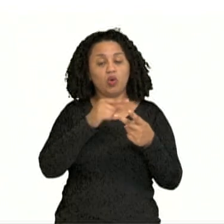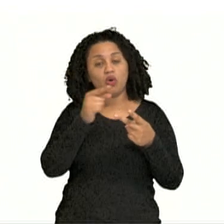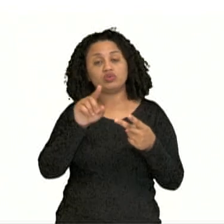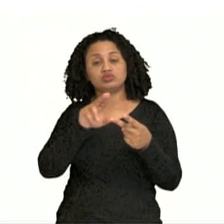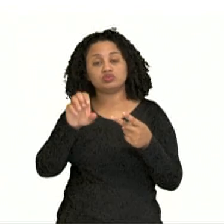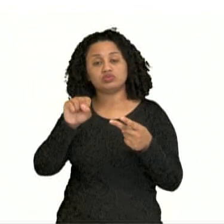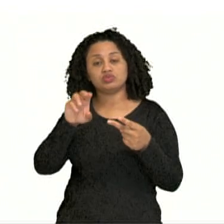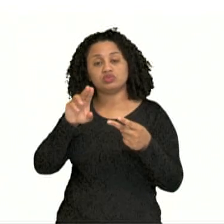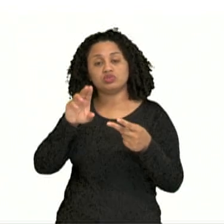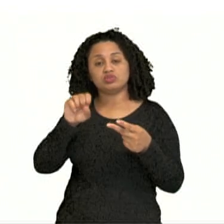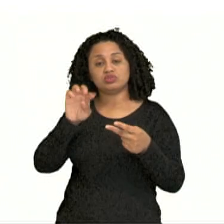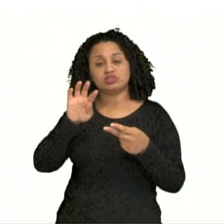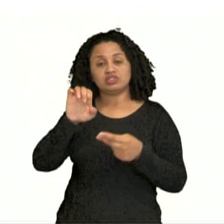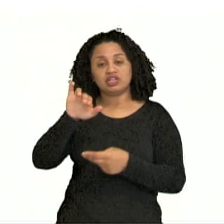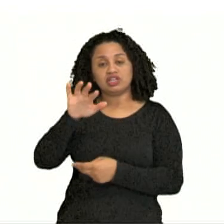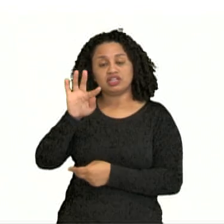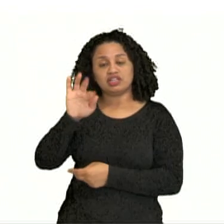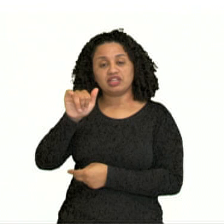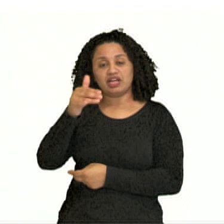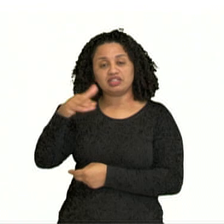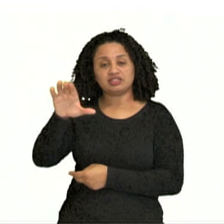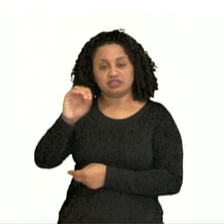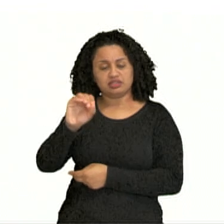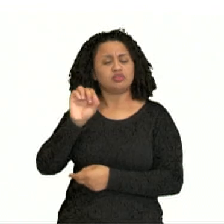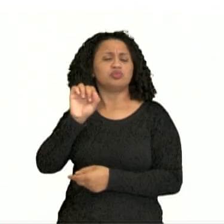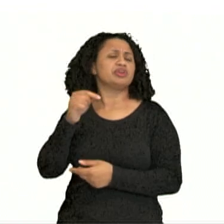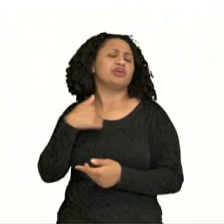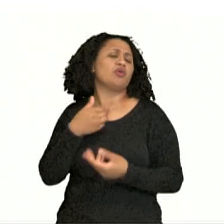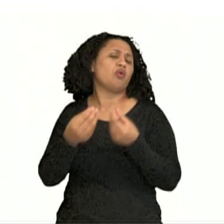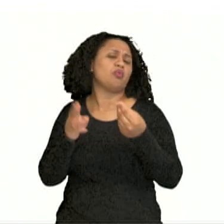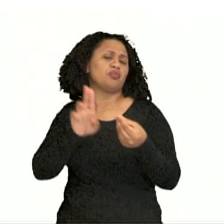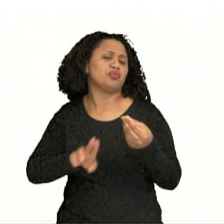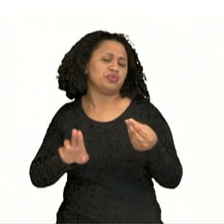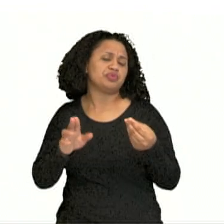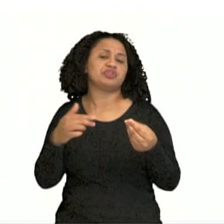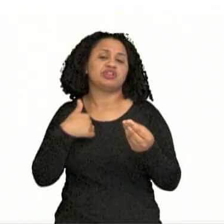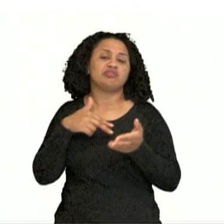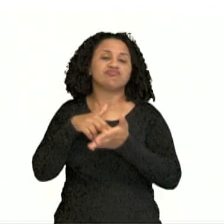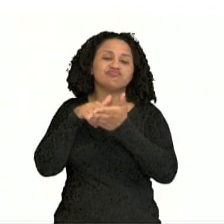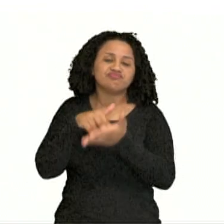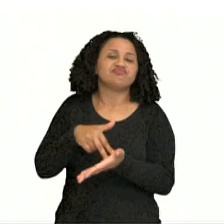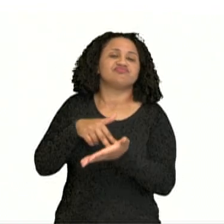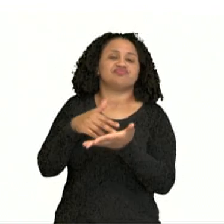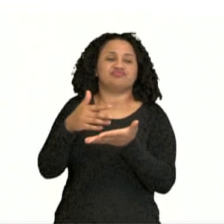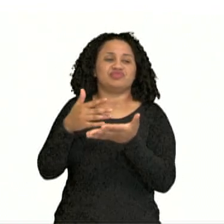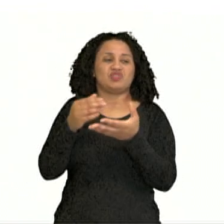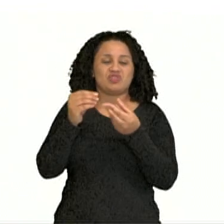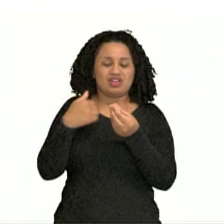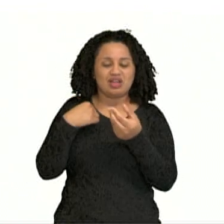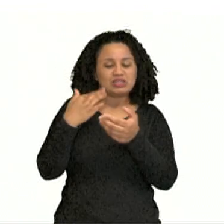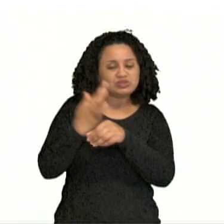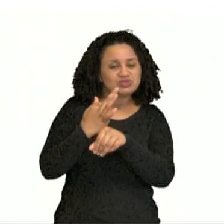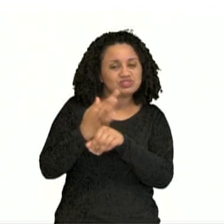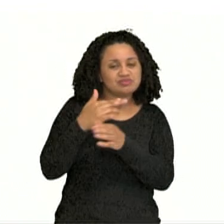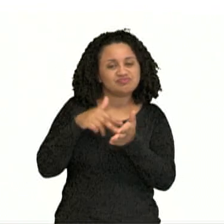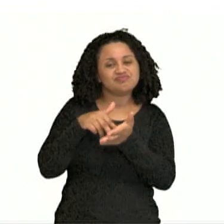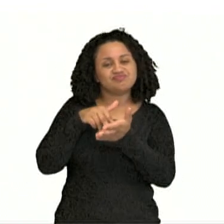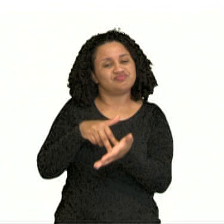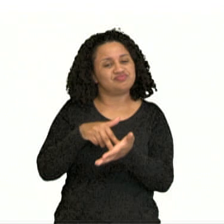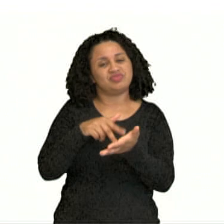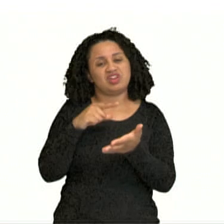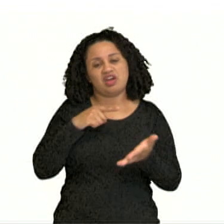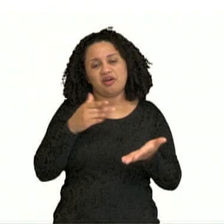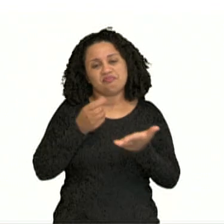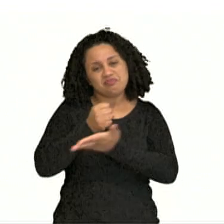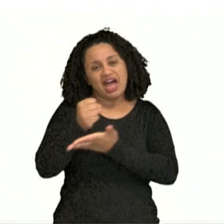de sustentação. Para que ele serve? Dar firmeza, sustenta, dá